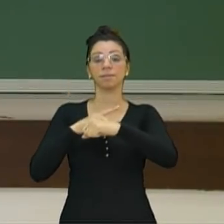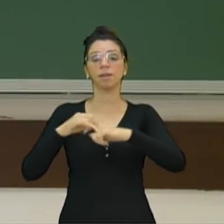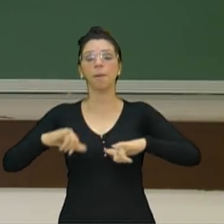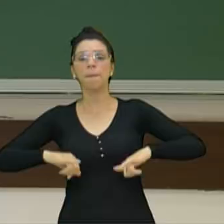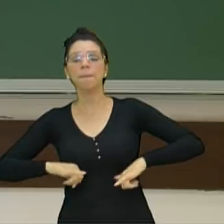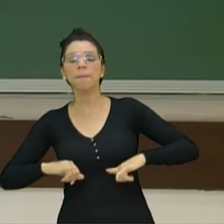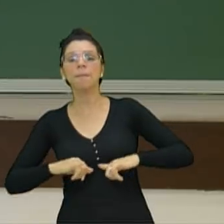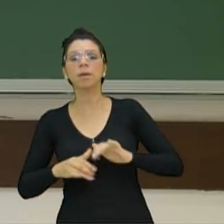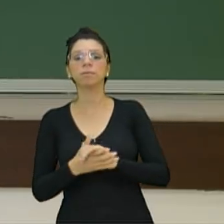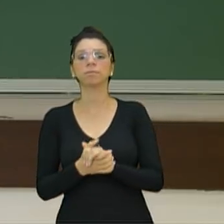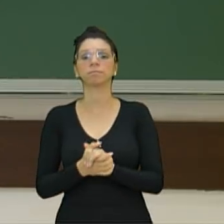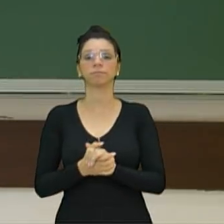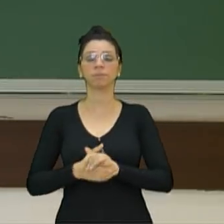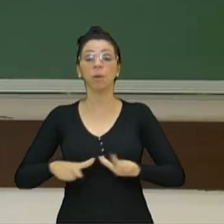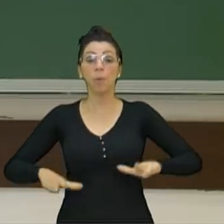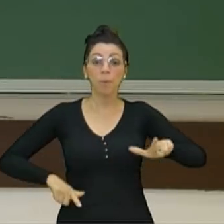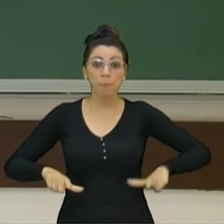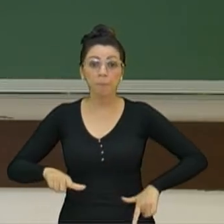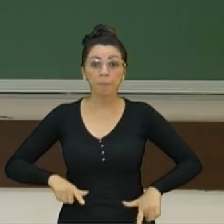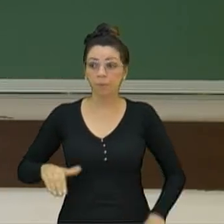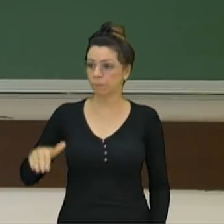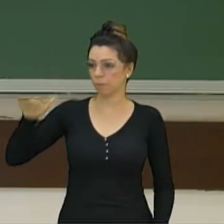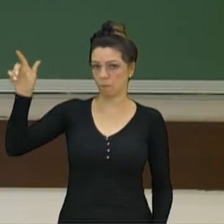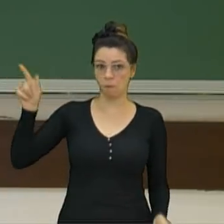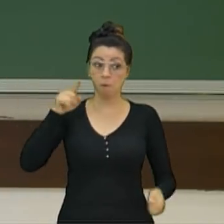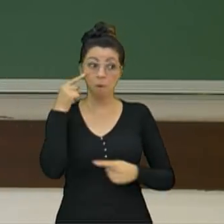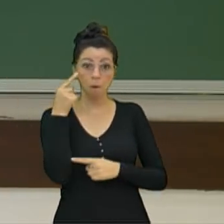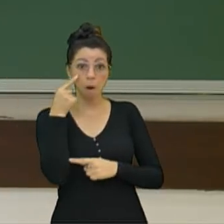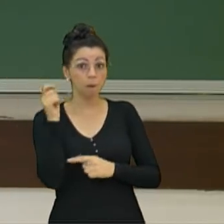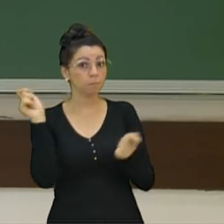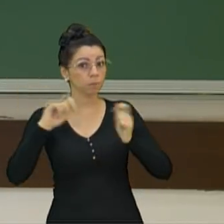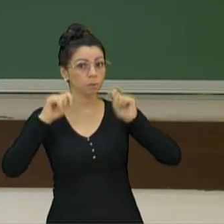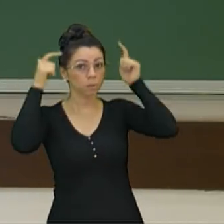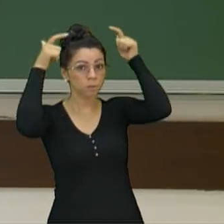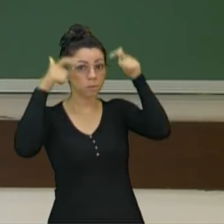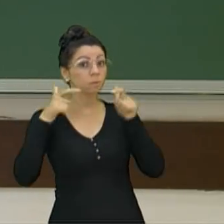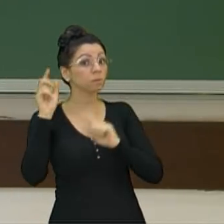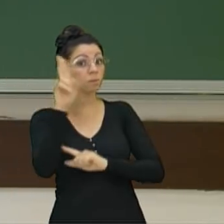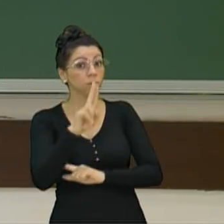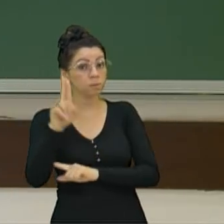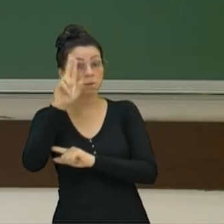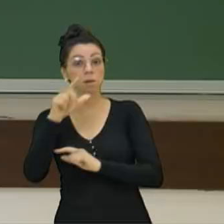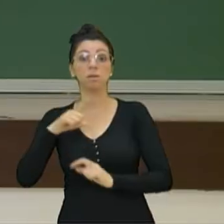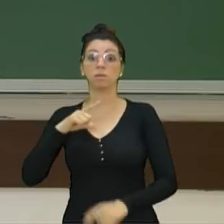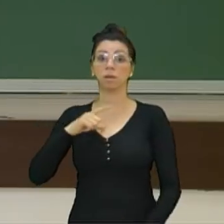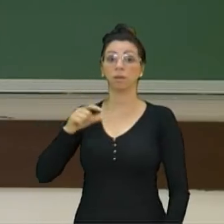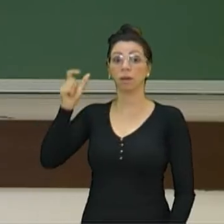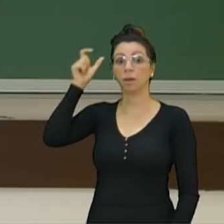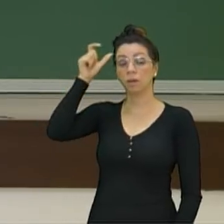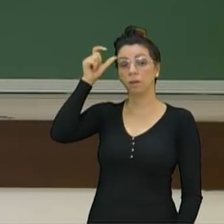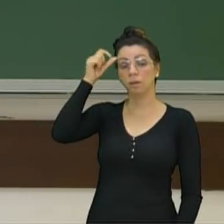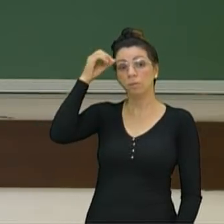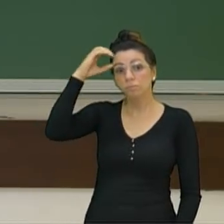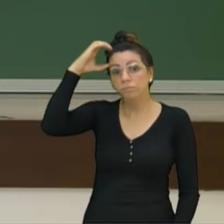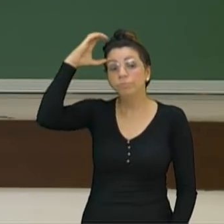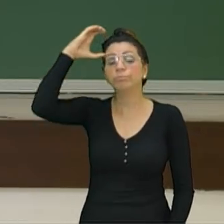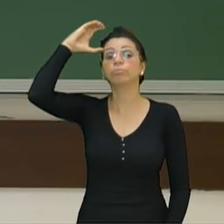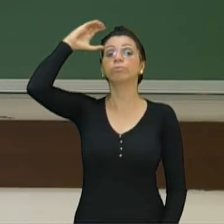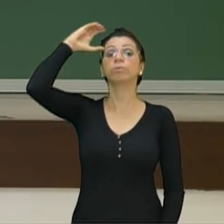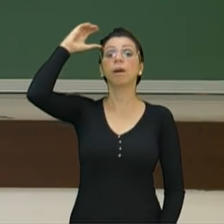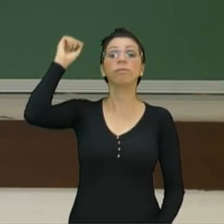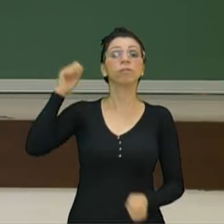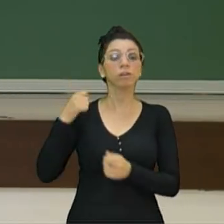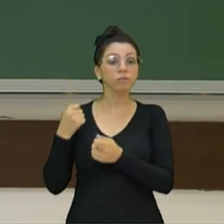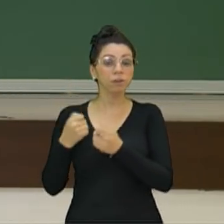mais velho que anda de moto, ó, tem que usar o capacete. Quando a gente tem o nosso conhecimento, ele usa ao nosso